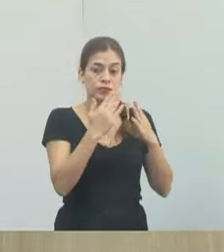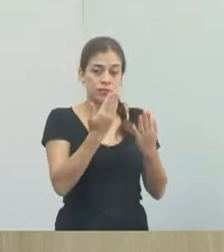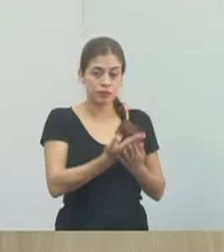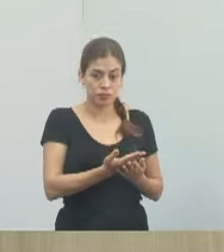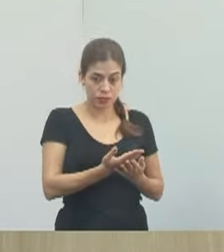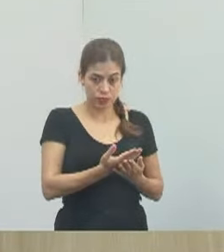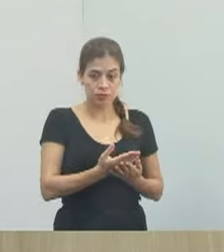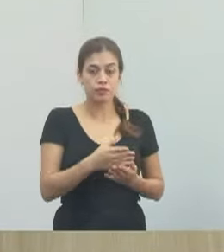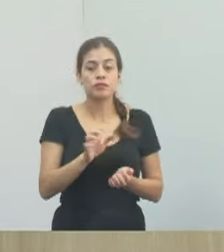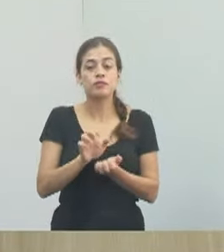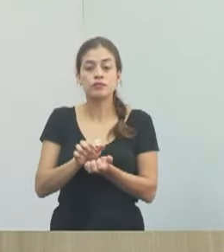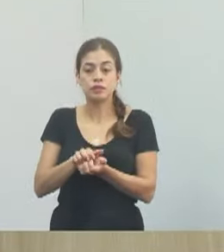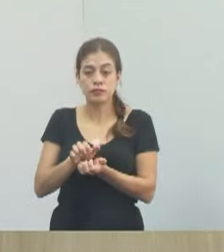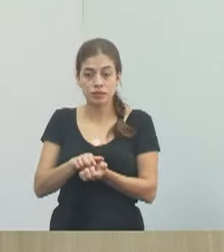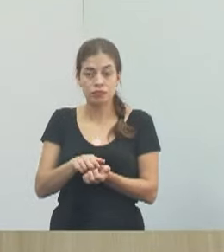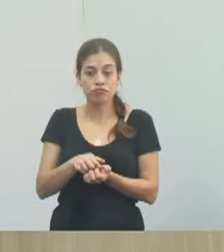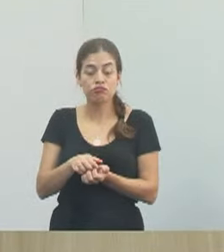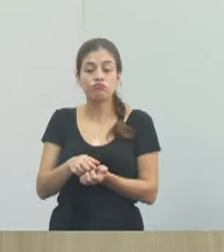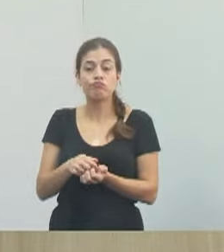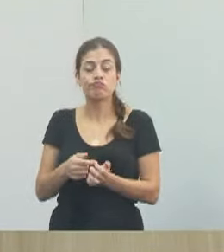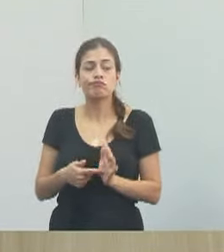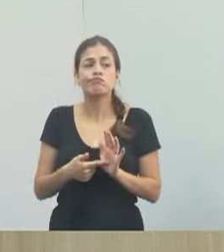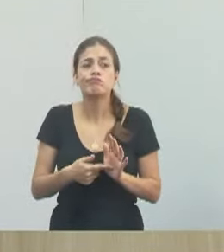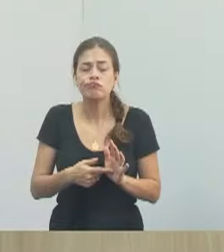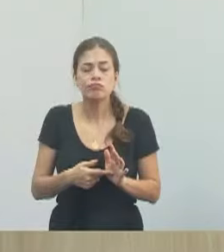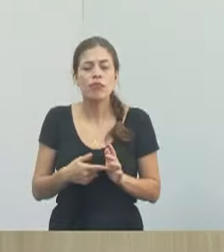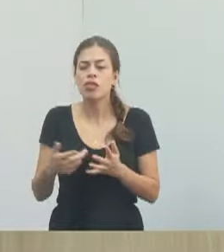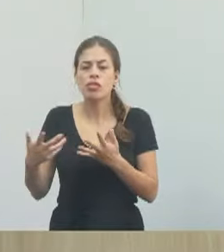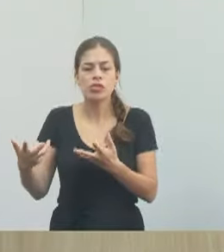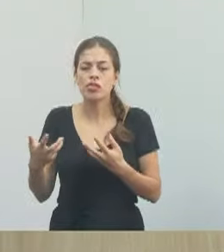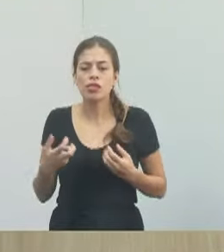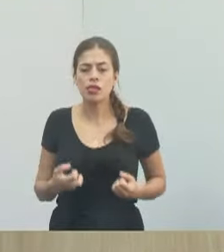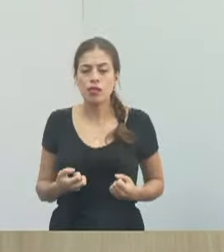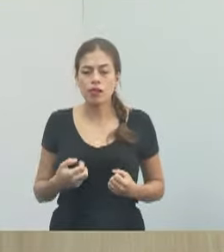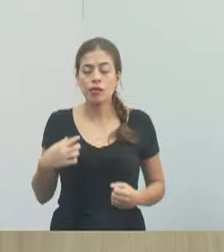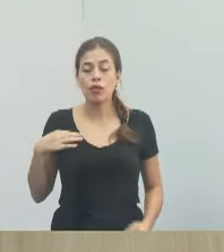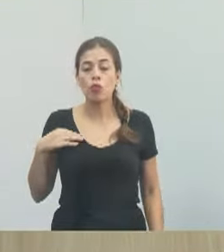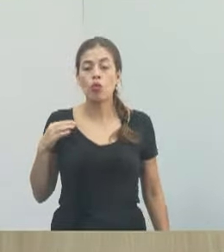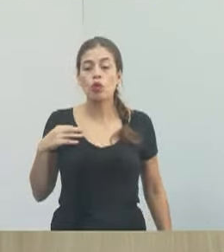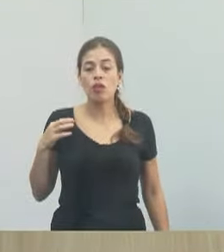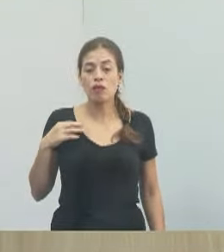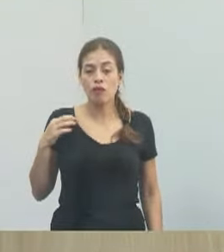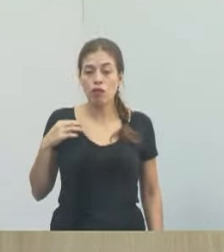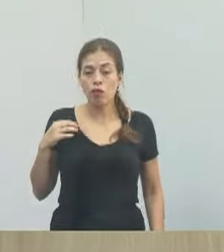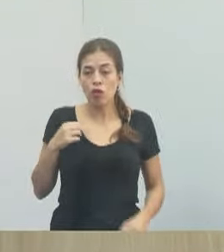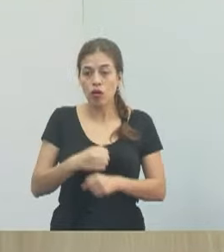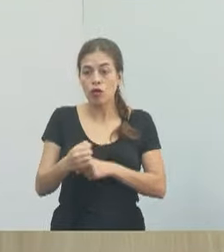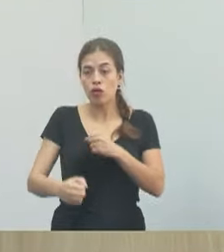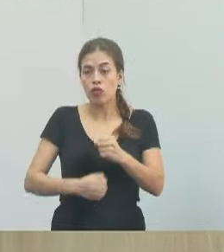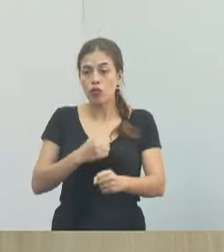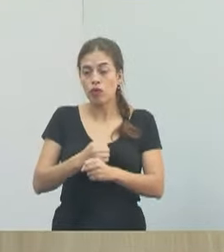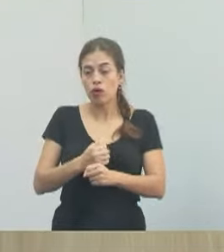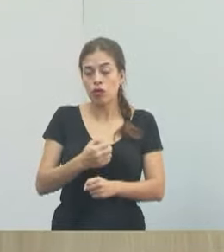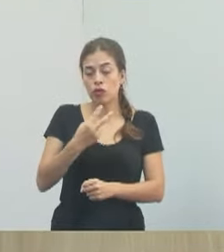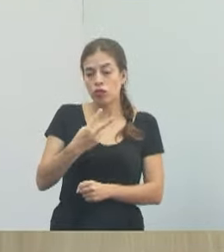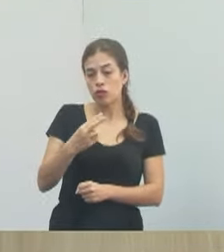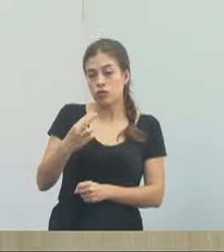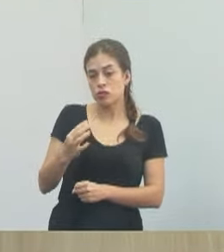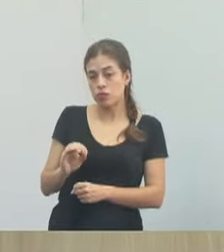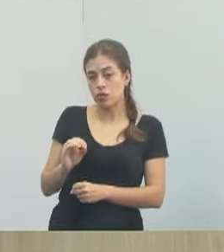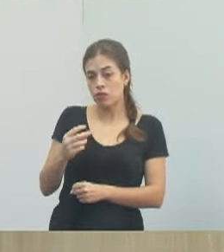Deal que afirmam não terem recebido uniforme escolar no ano letivo de